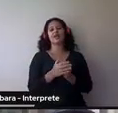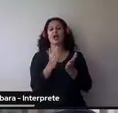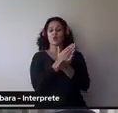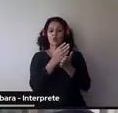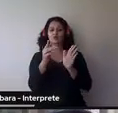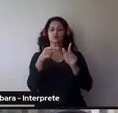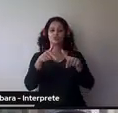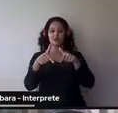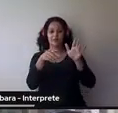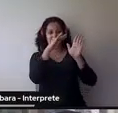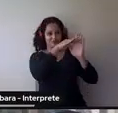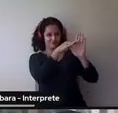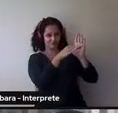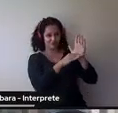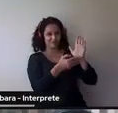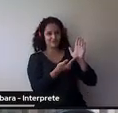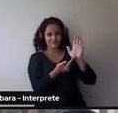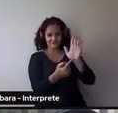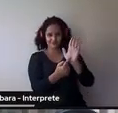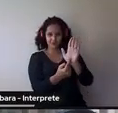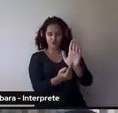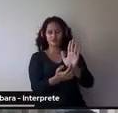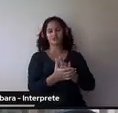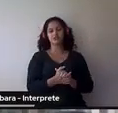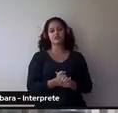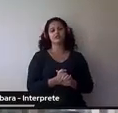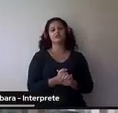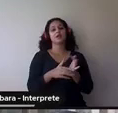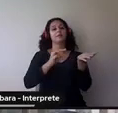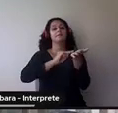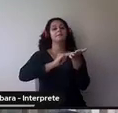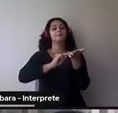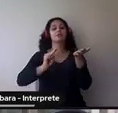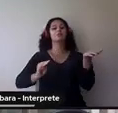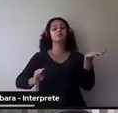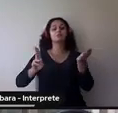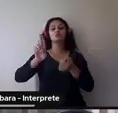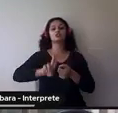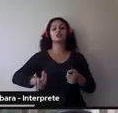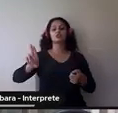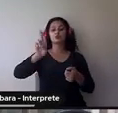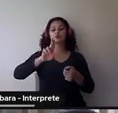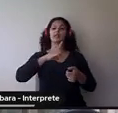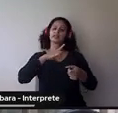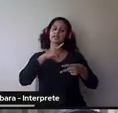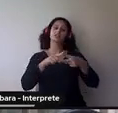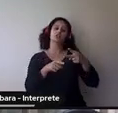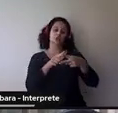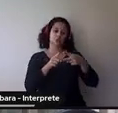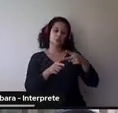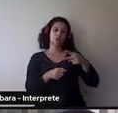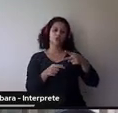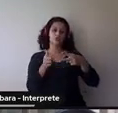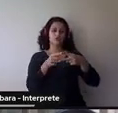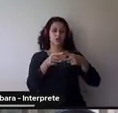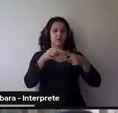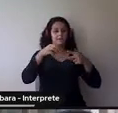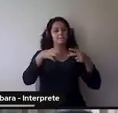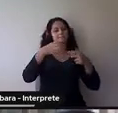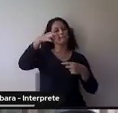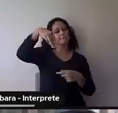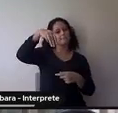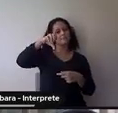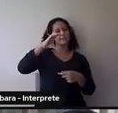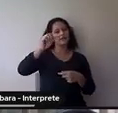aqui, e o método que foi utilizado, no caso, existem dois métodos: o mecanicista, que ele utiliza